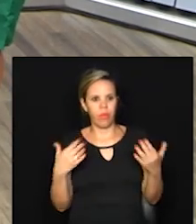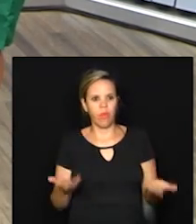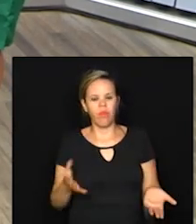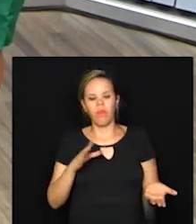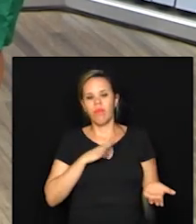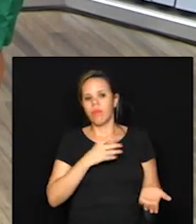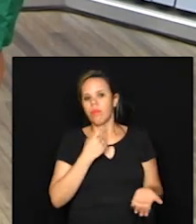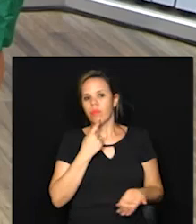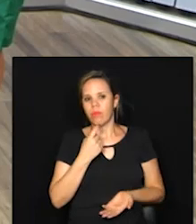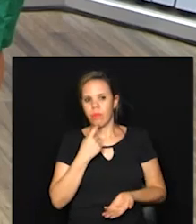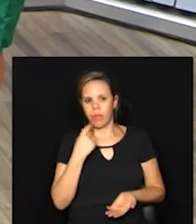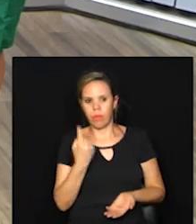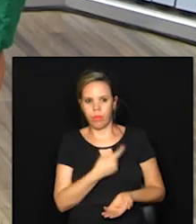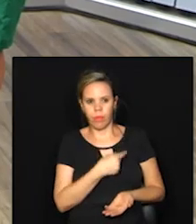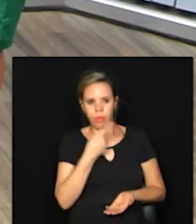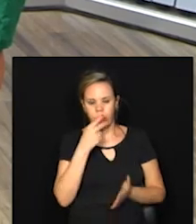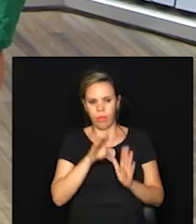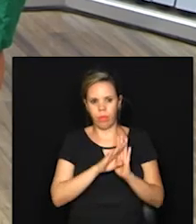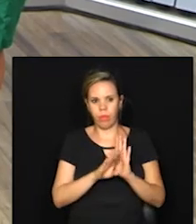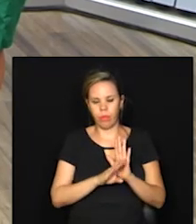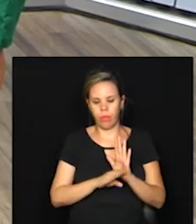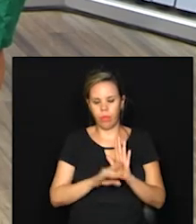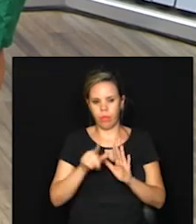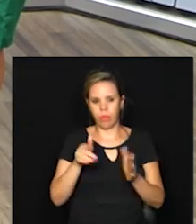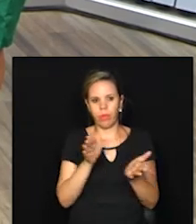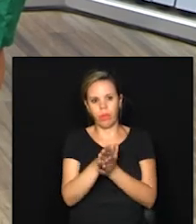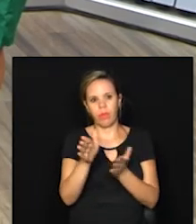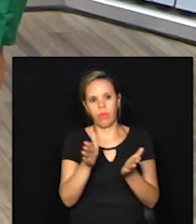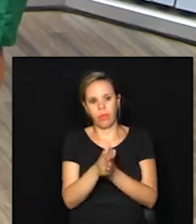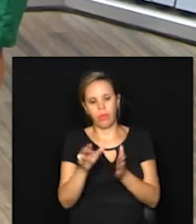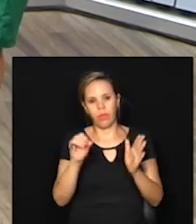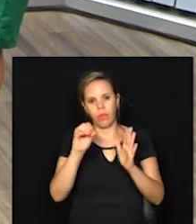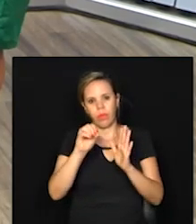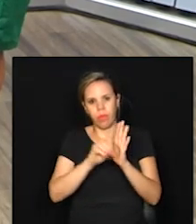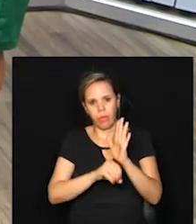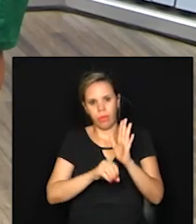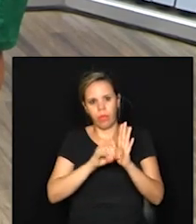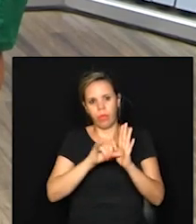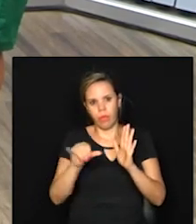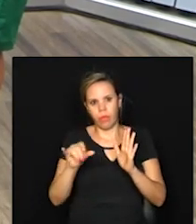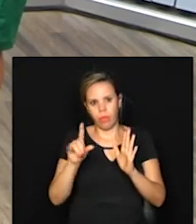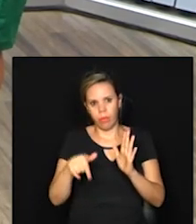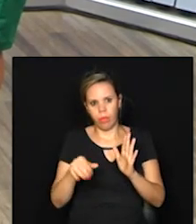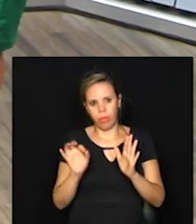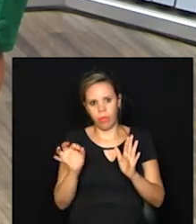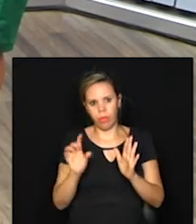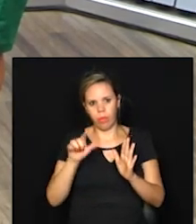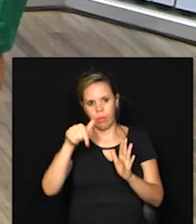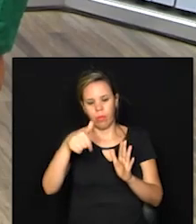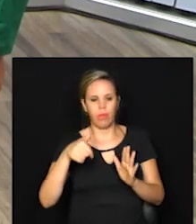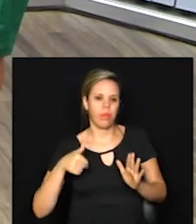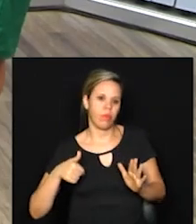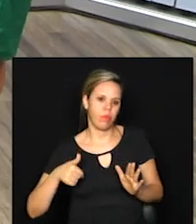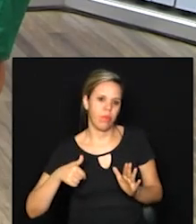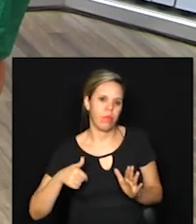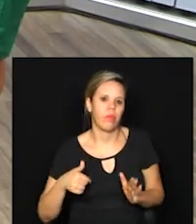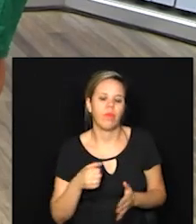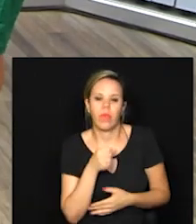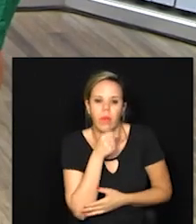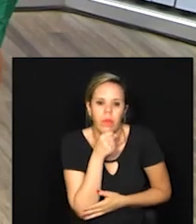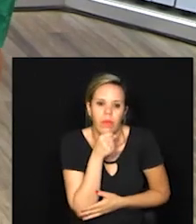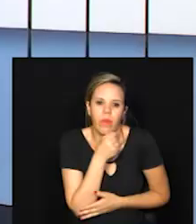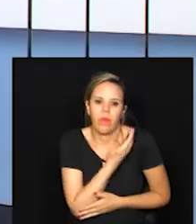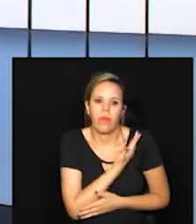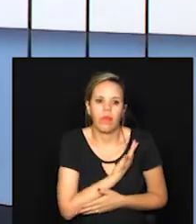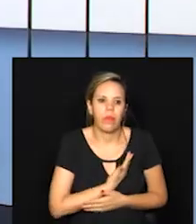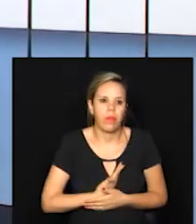de Campinas, nós falamos no programa e isso foi publicado no Diário Oficial. Isso mesmo. Logo depois da coletiva do